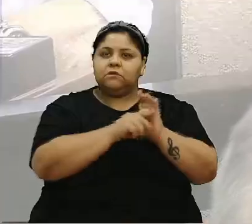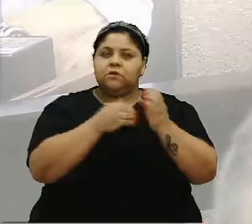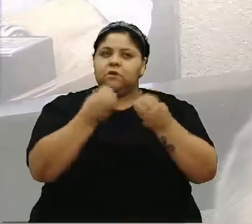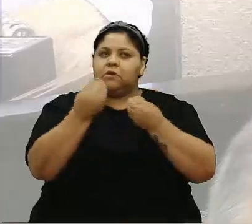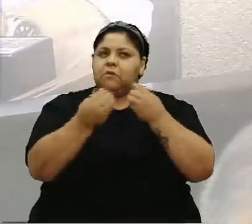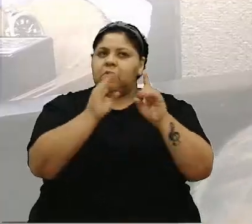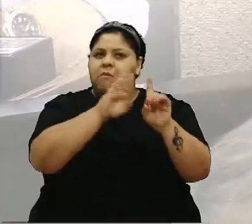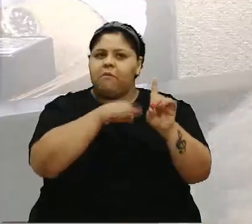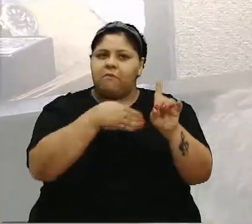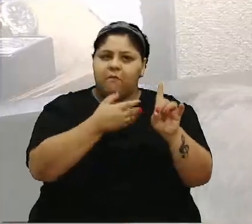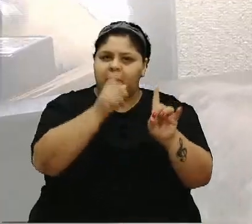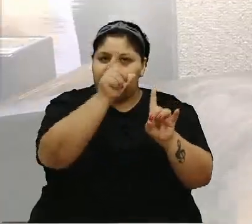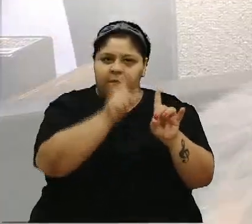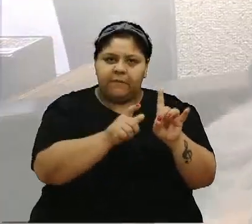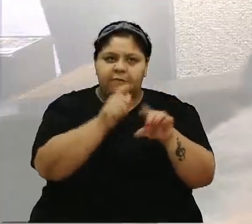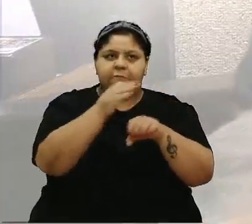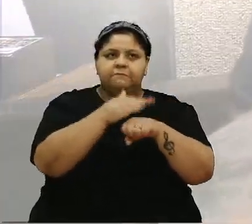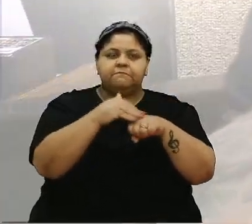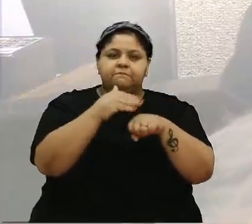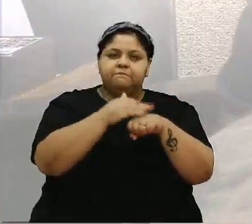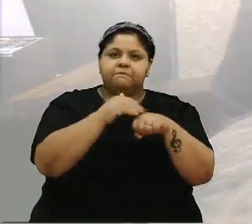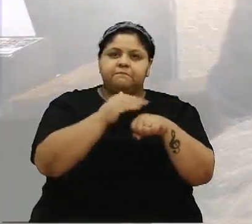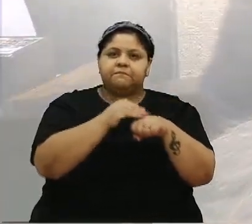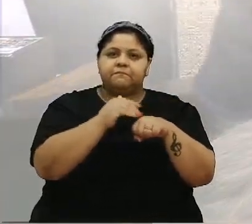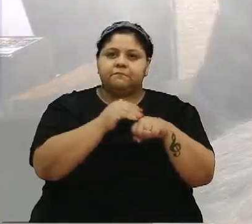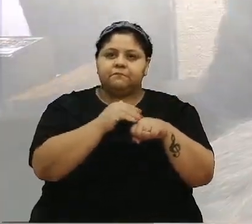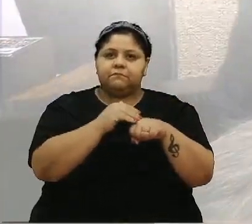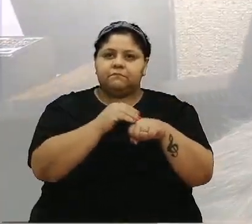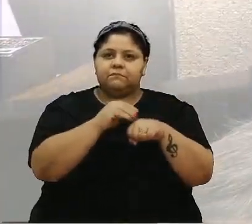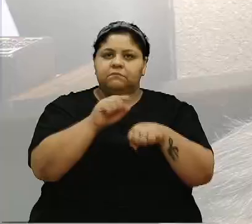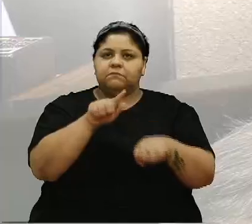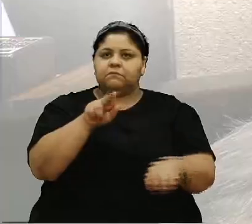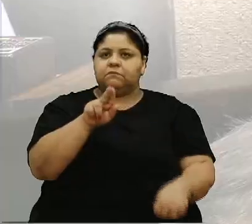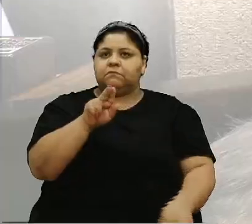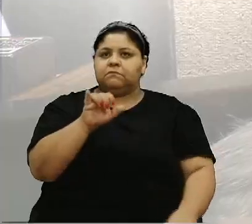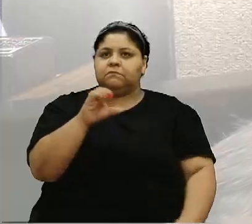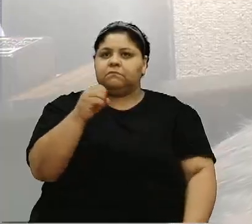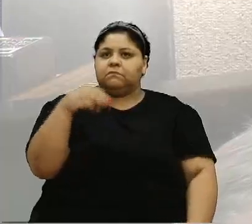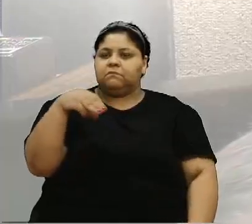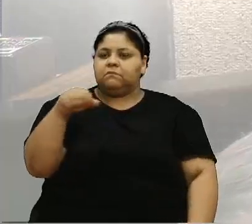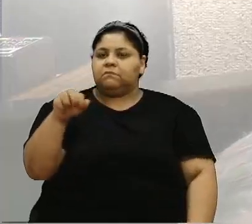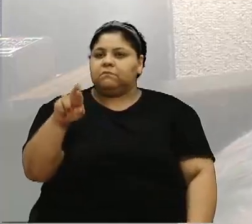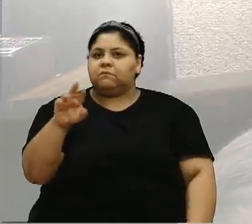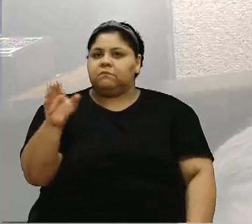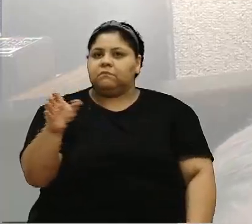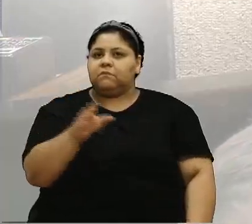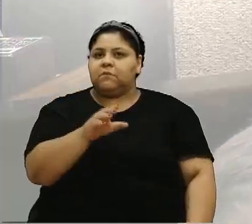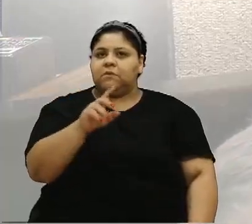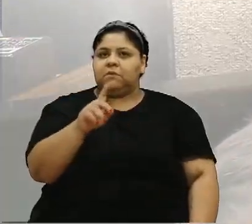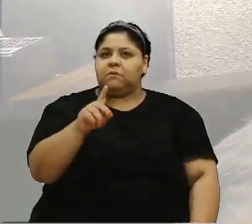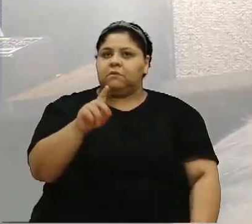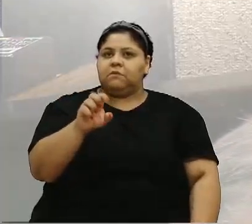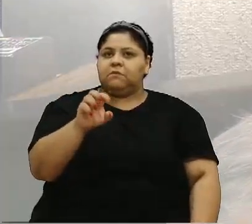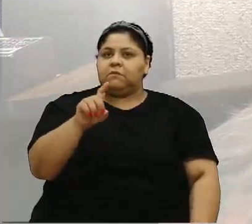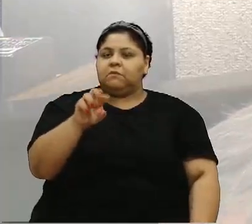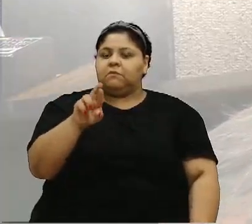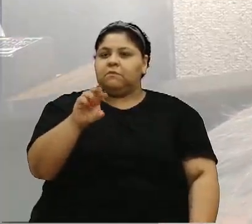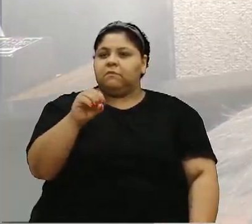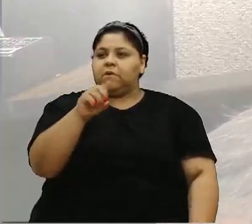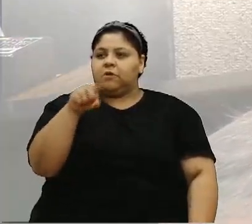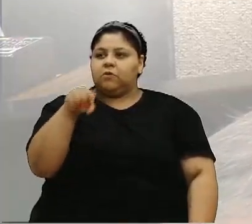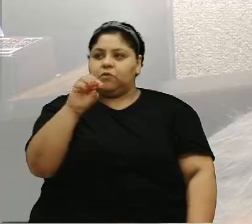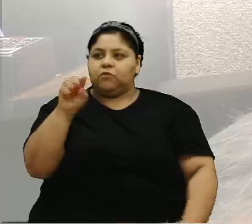homenagem a uma pessoa tão querida que foi a senhora Guiomar Maria Pedroso Juncker, natural de Caxias do